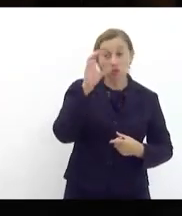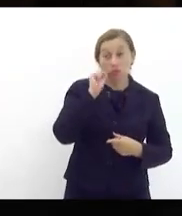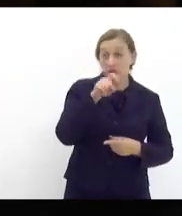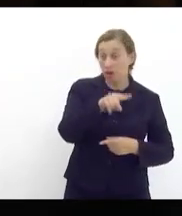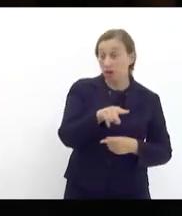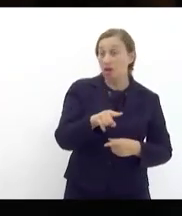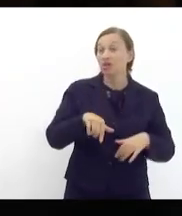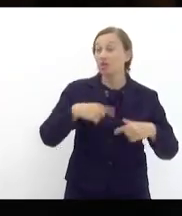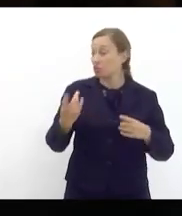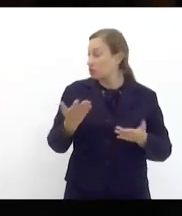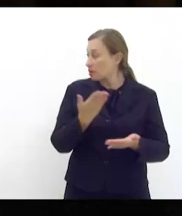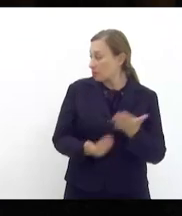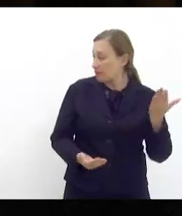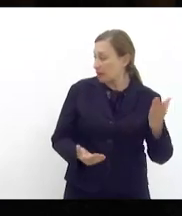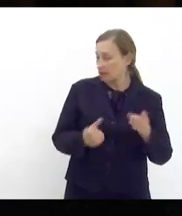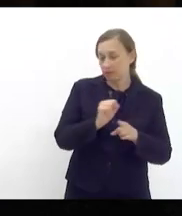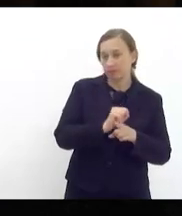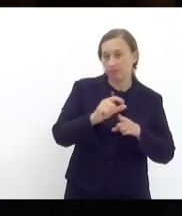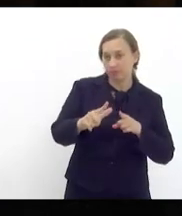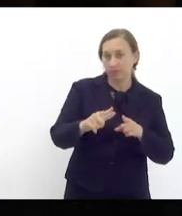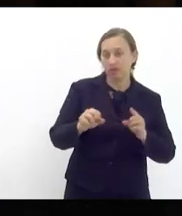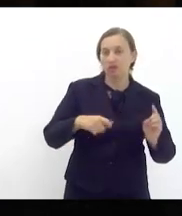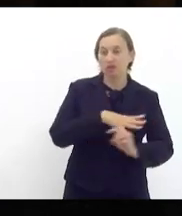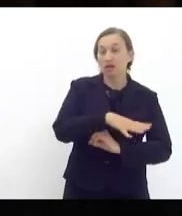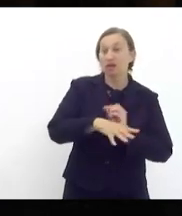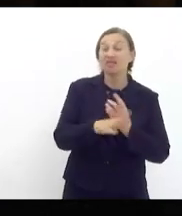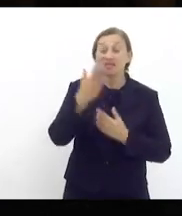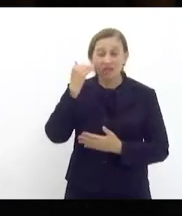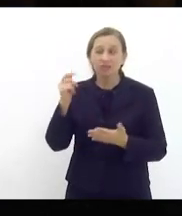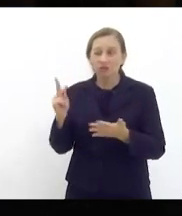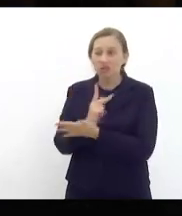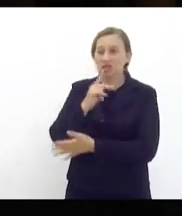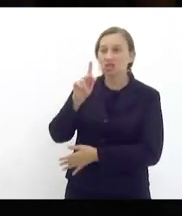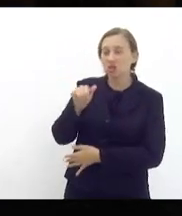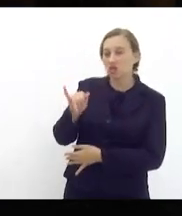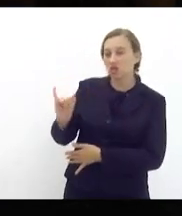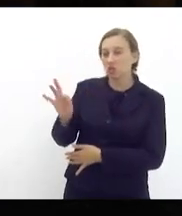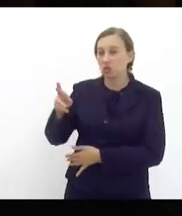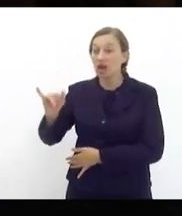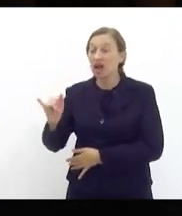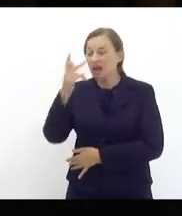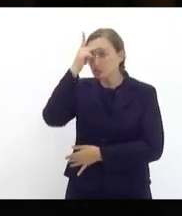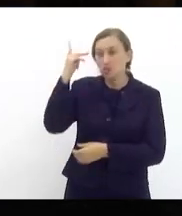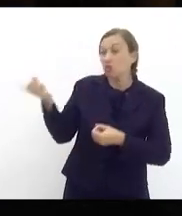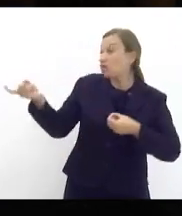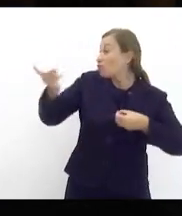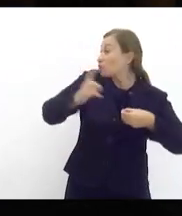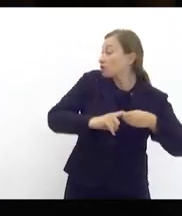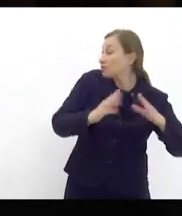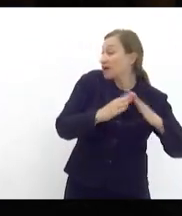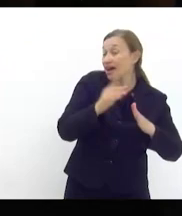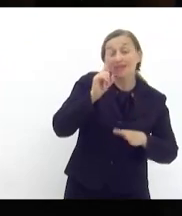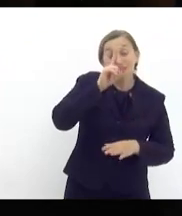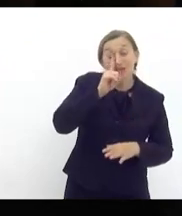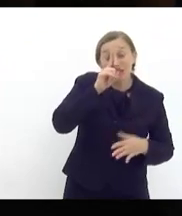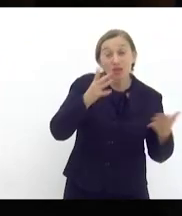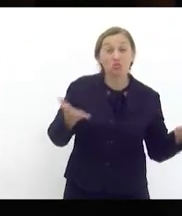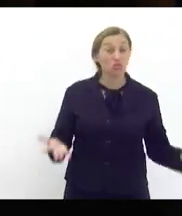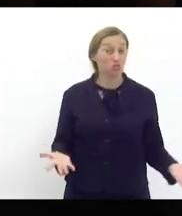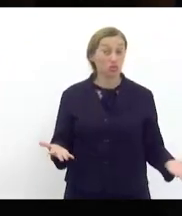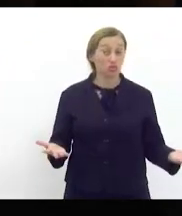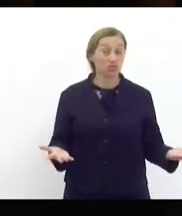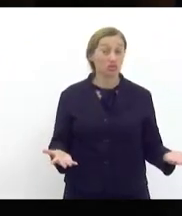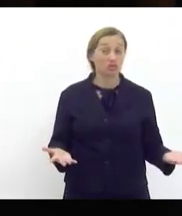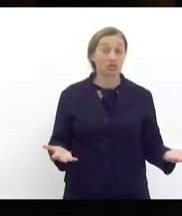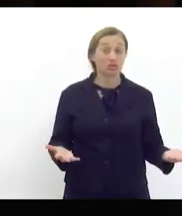social. E aí, sabe o está acontecendo, Yuri? As pessoas estão voltando para a área de risco, de novo morando em uma situação de